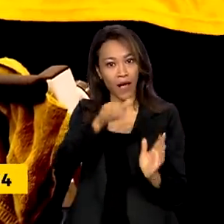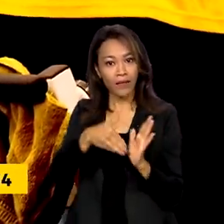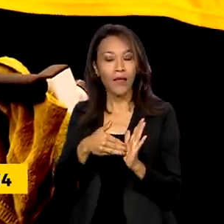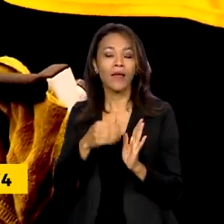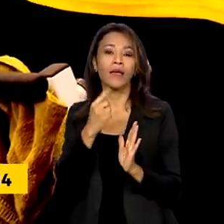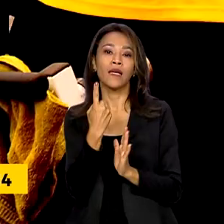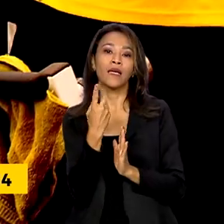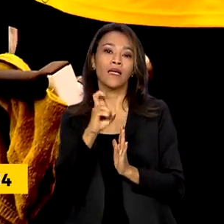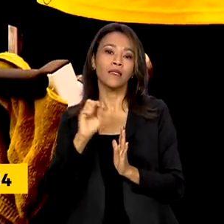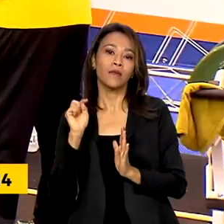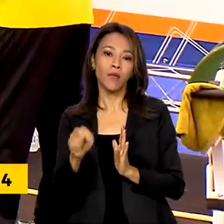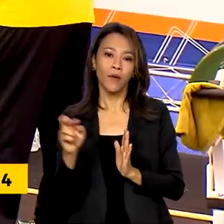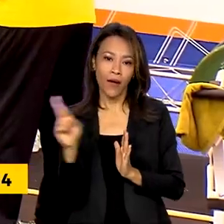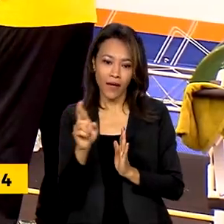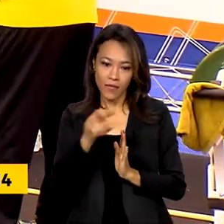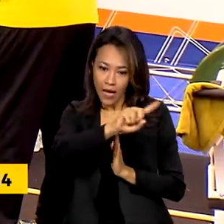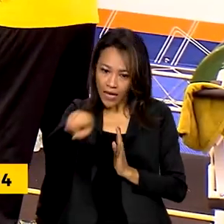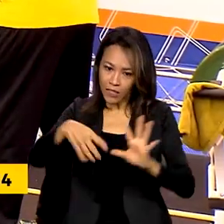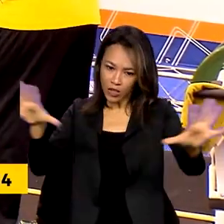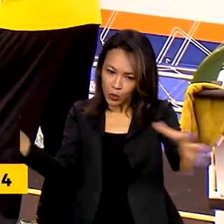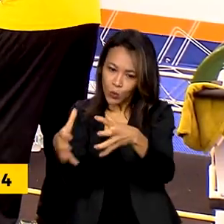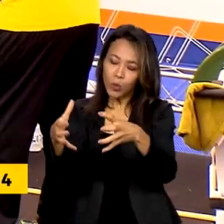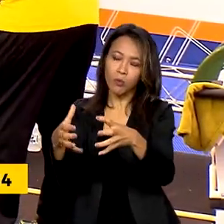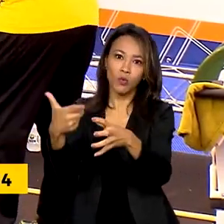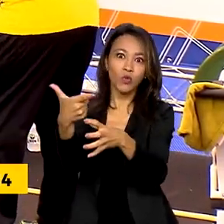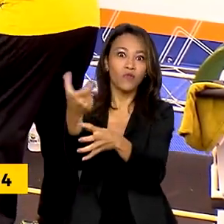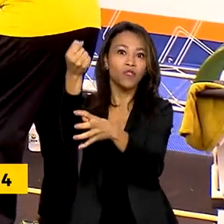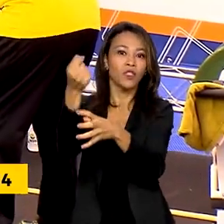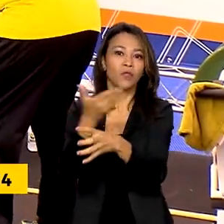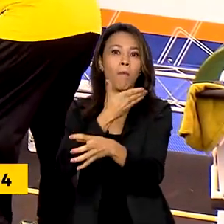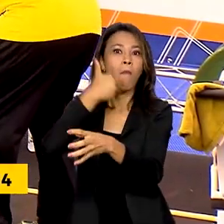reservados aos esportistas que ficaram entre os 20 melhores do mundo